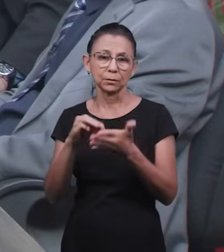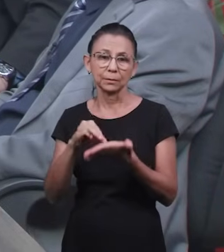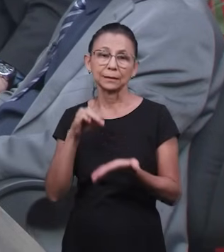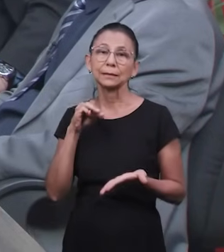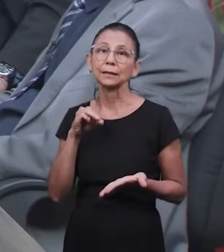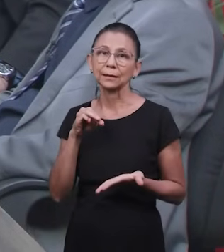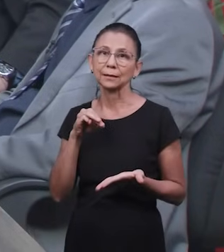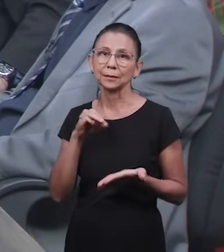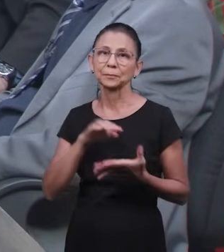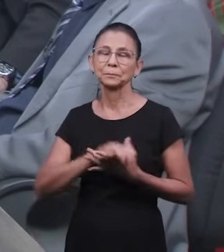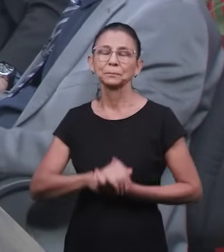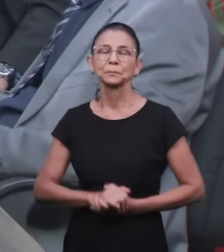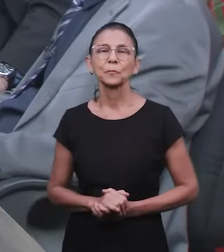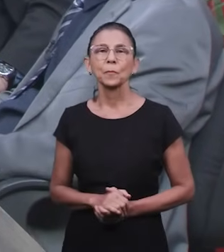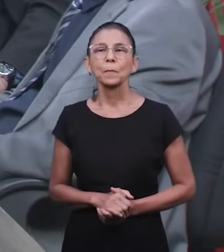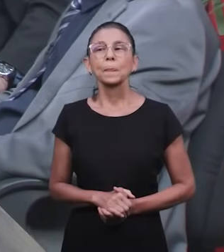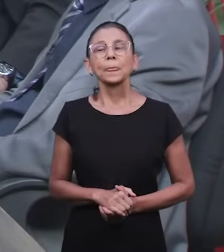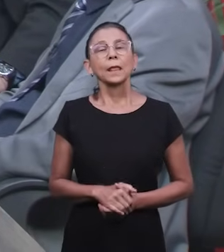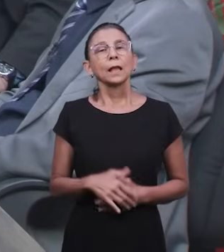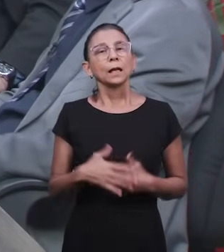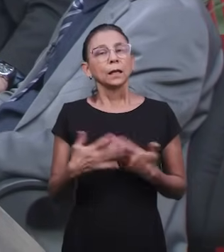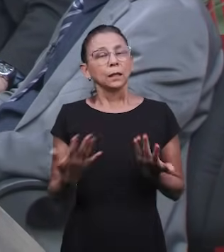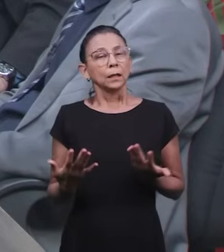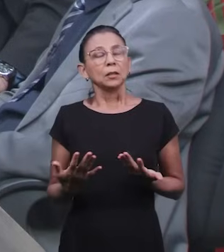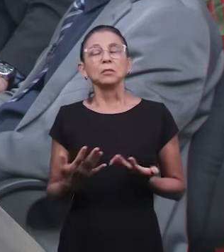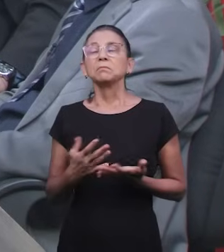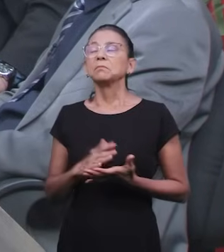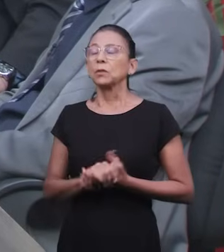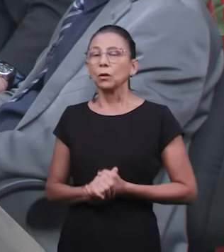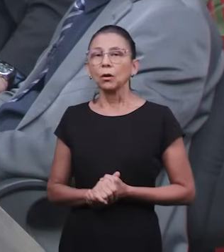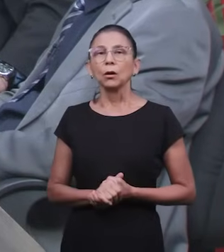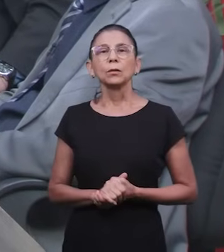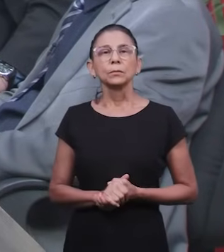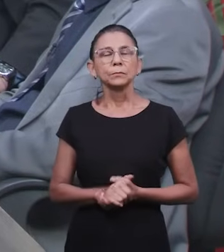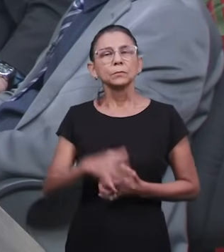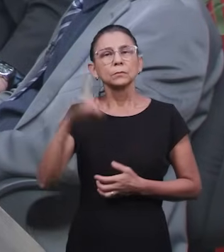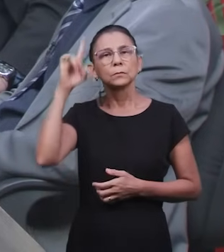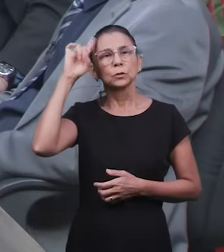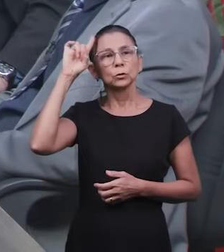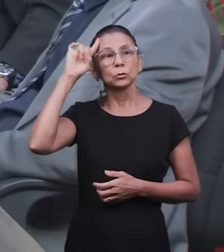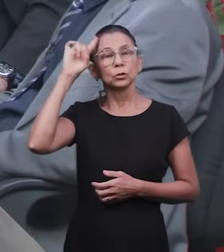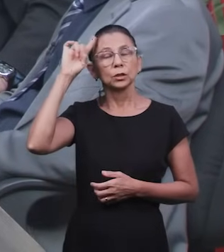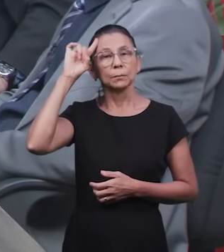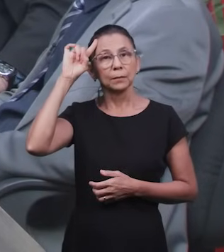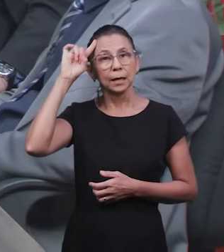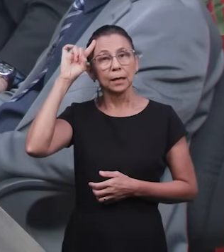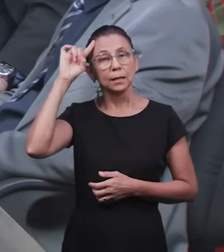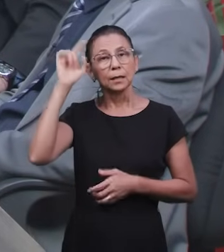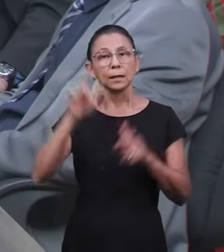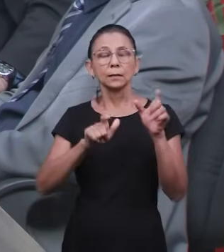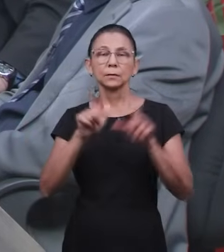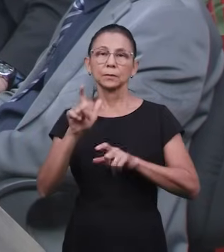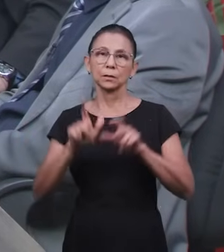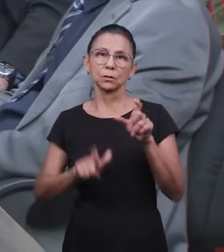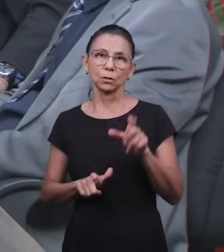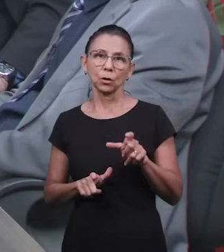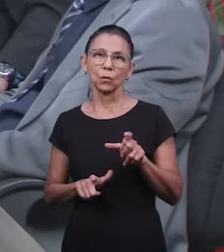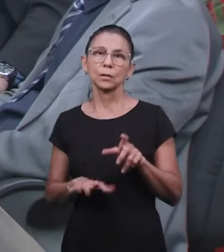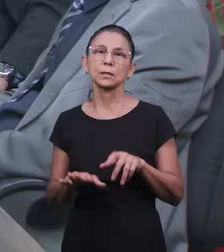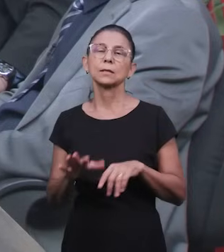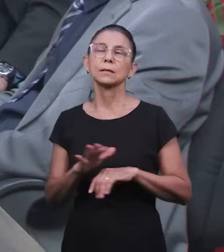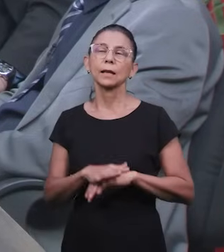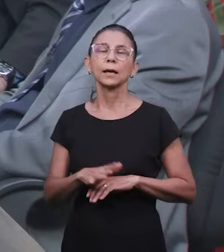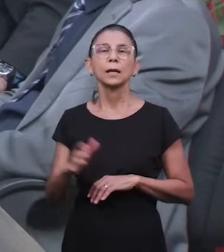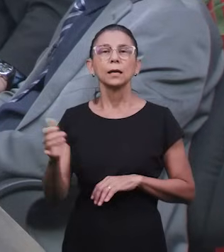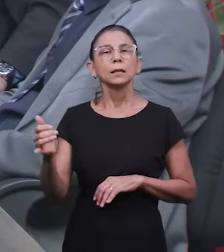eu acredito que tem sido um diferencial, porque cada dia mais pessoas, elas têm procurado